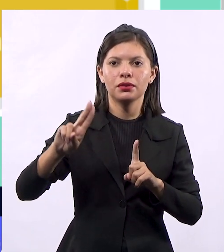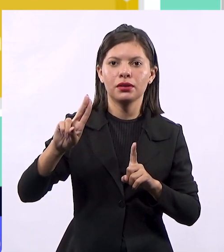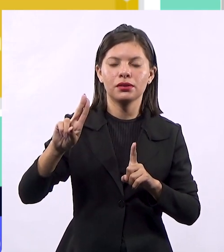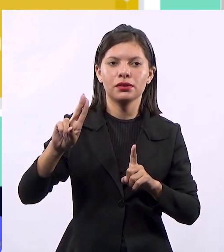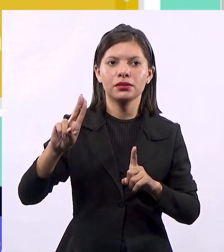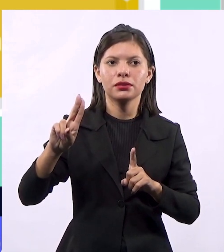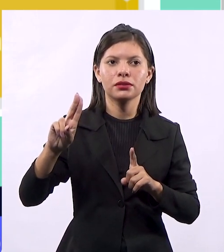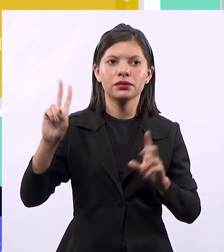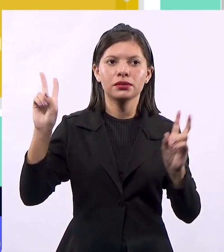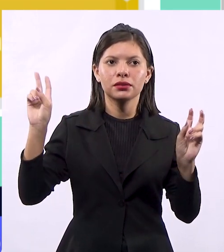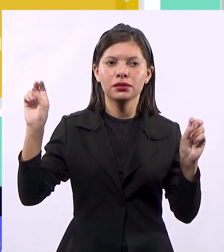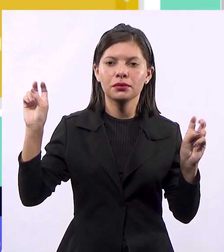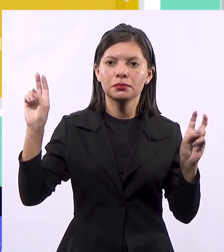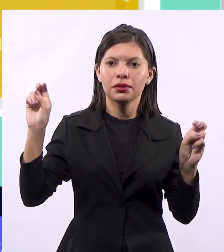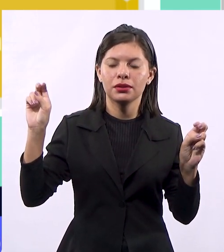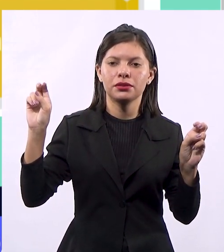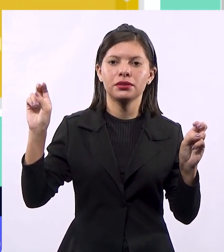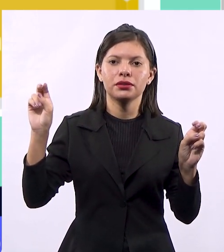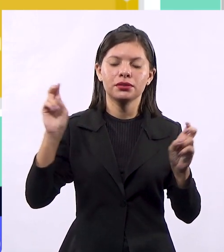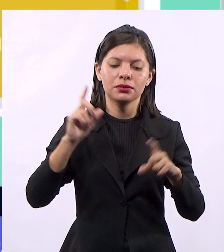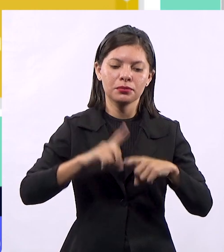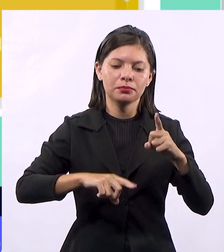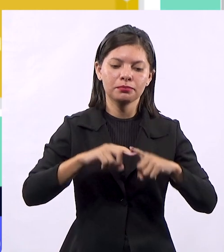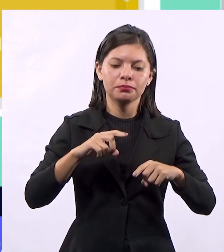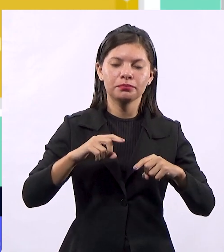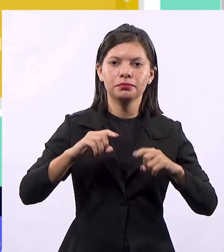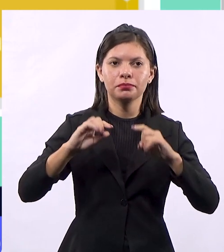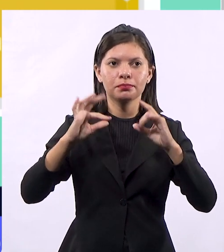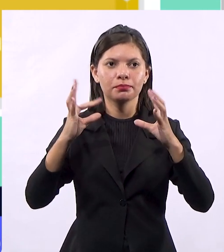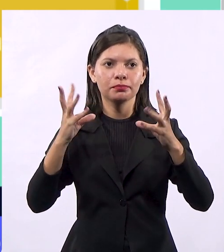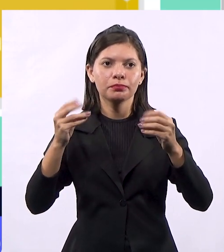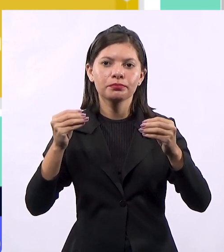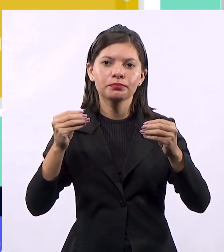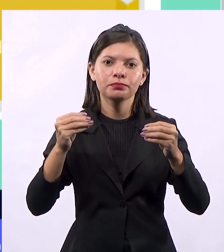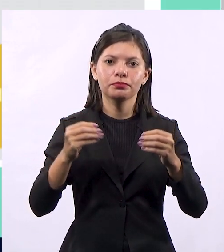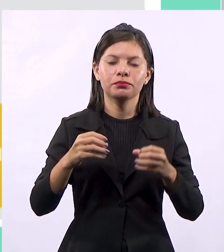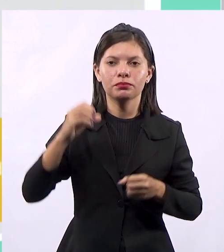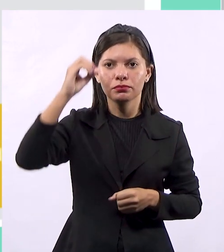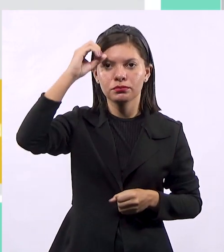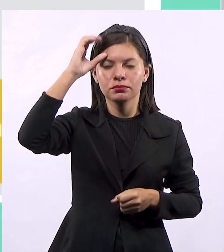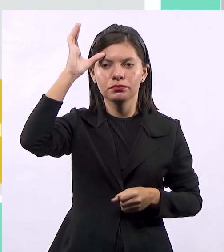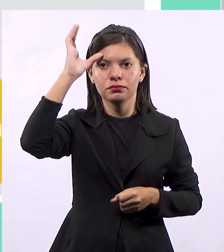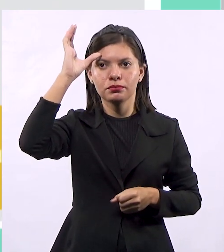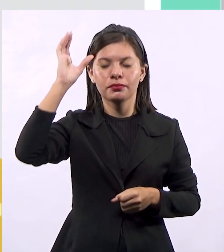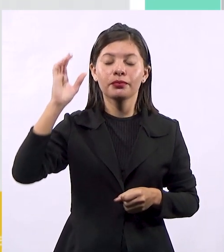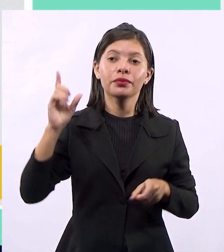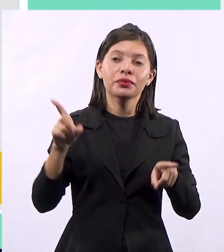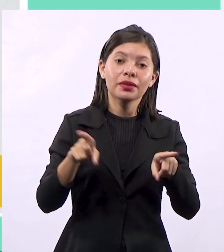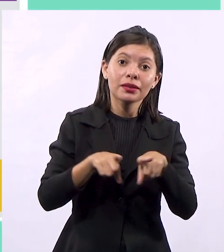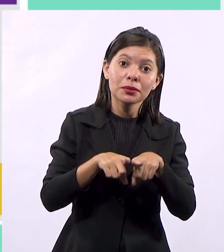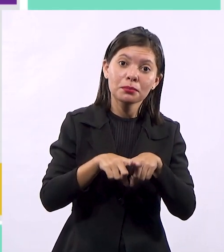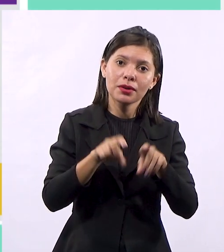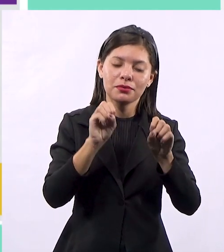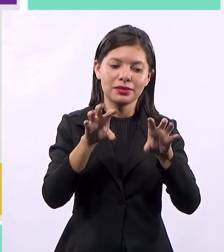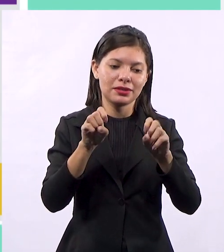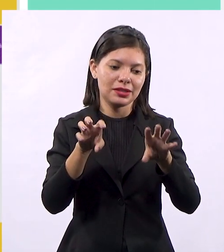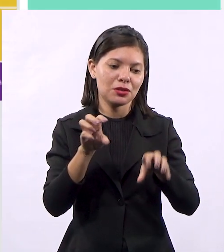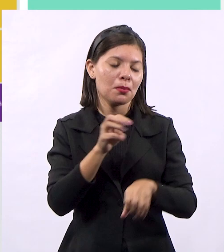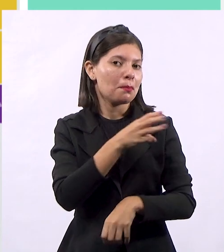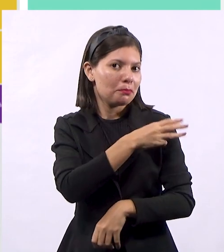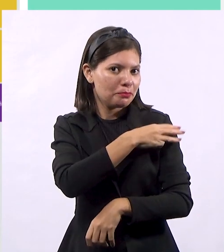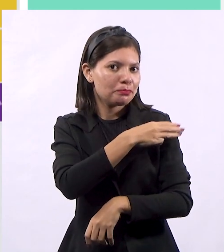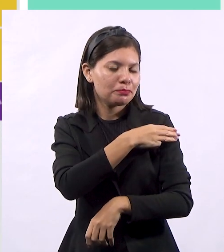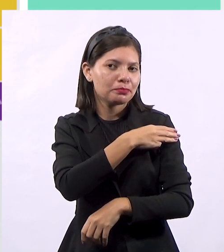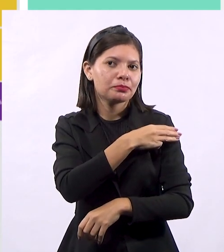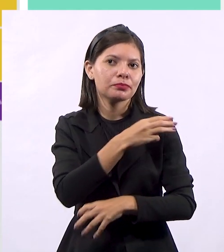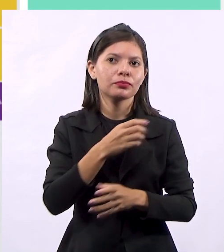por unidades temáticas com objetos de conhecimento e habilidades. Dessa etapa participaram